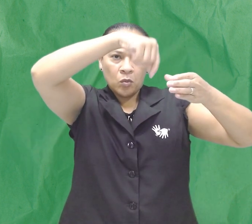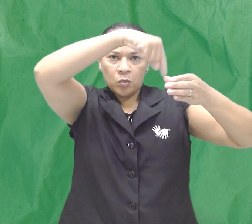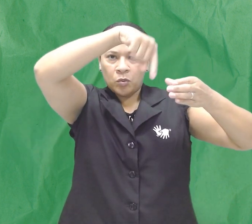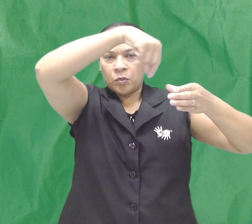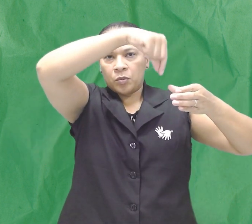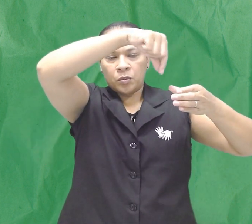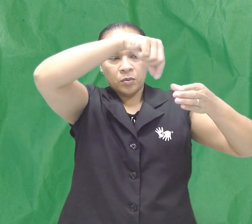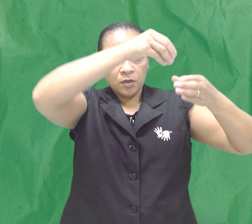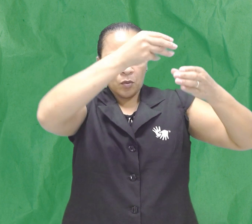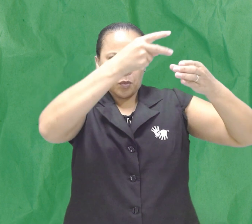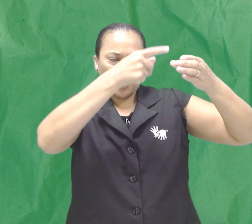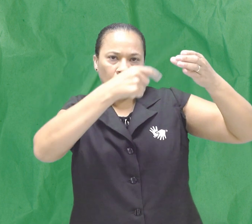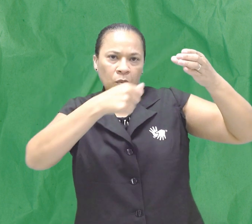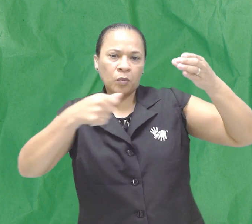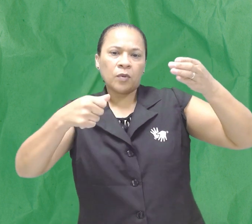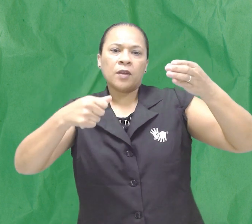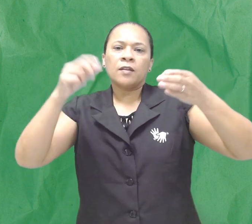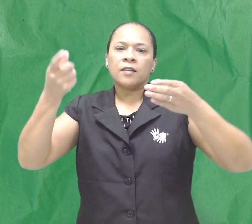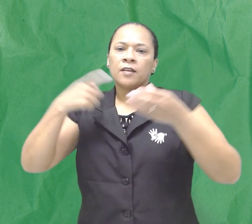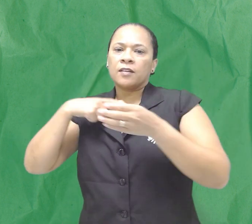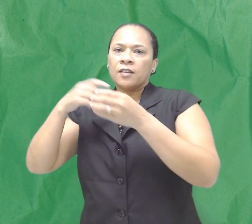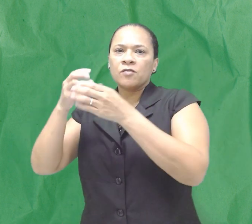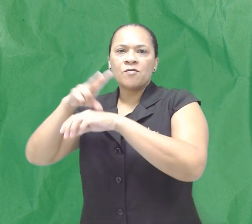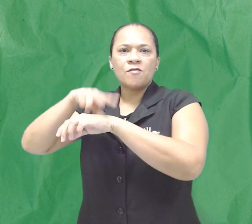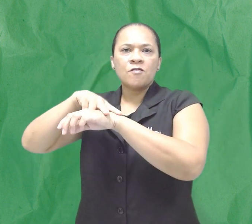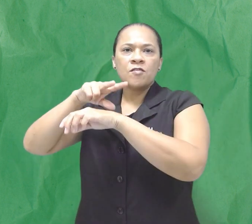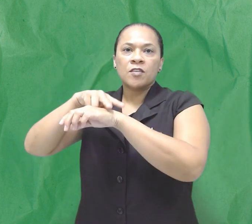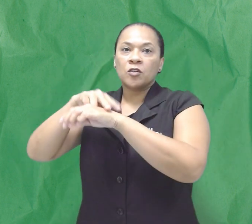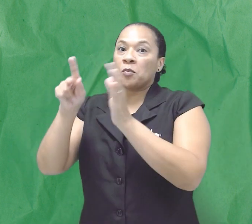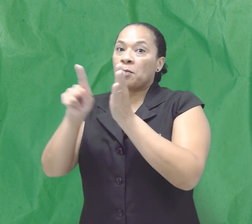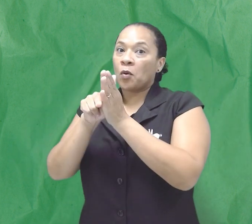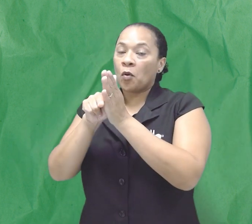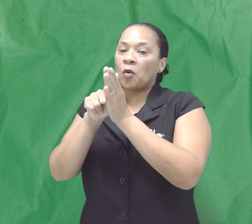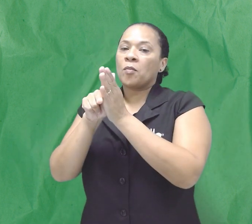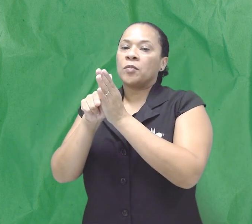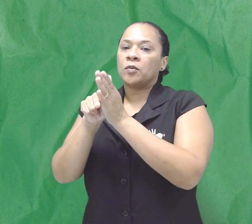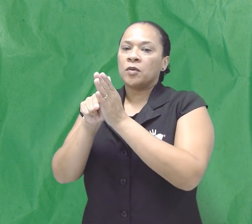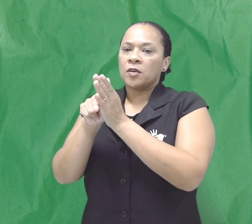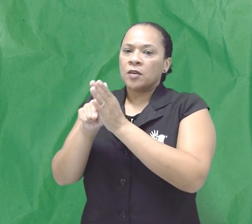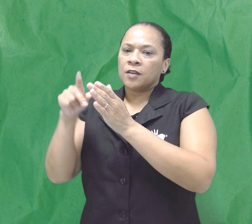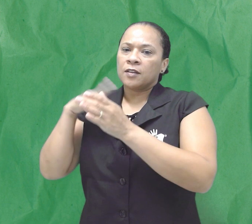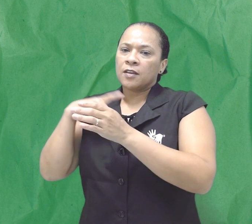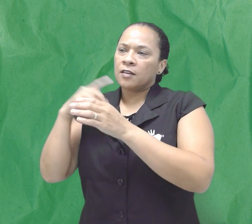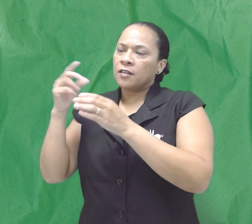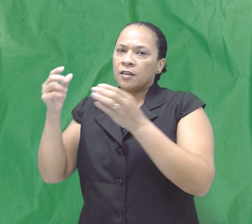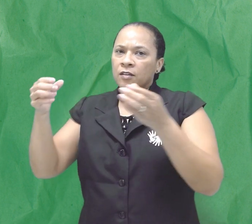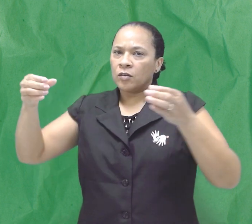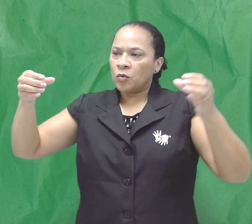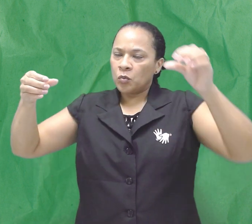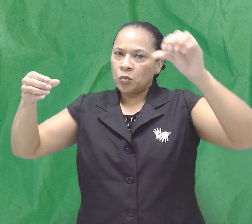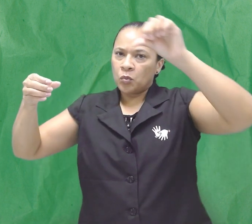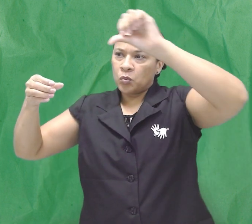ser levado a um balão volumétrico, uma vibraria que a gente discutiu na nossa aula 1, que